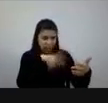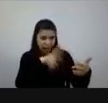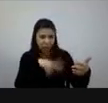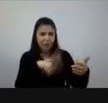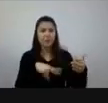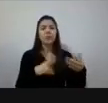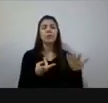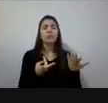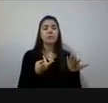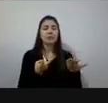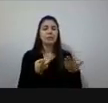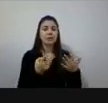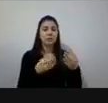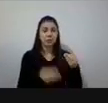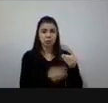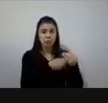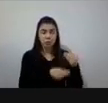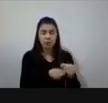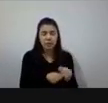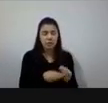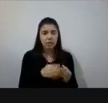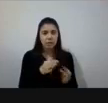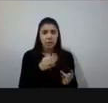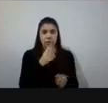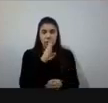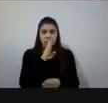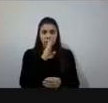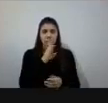pouco. Mas